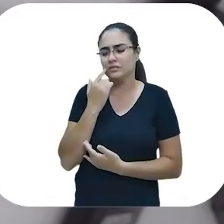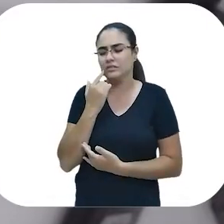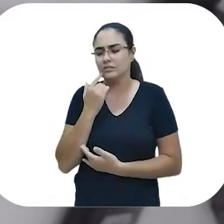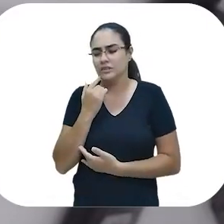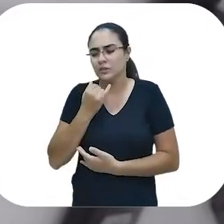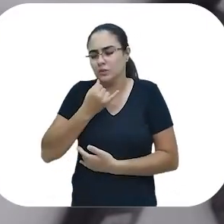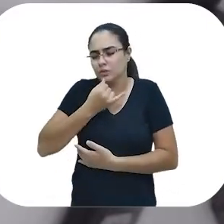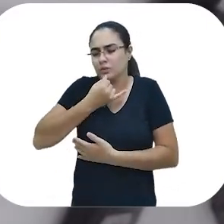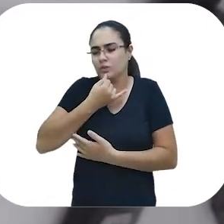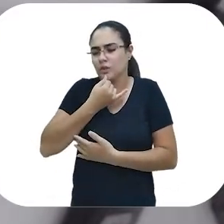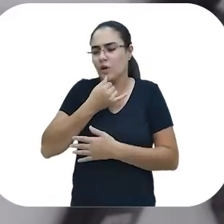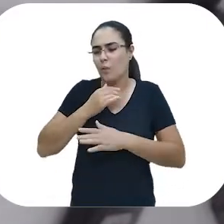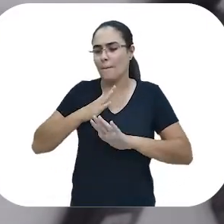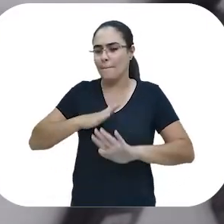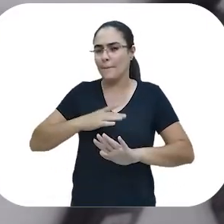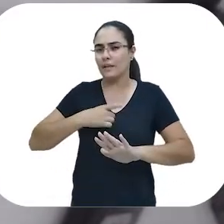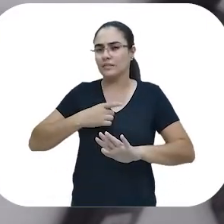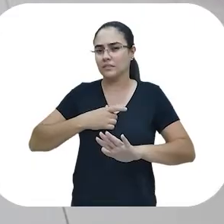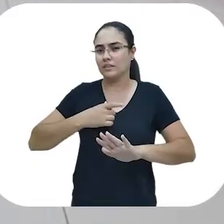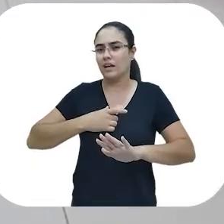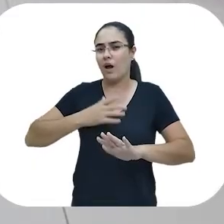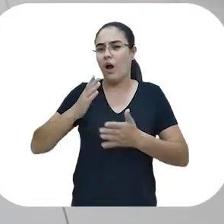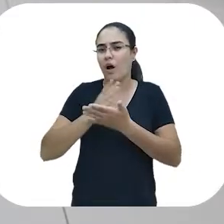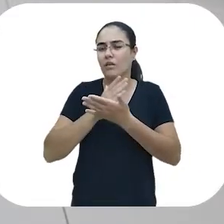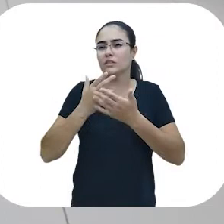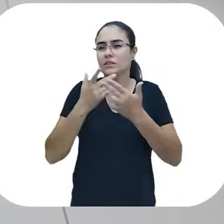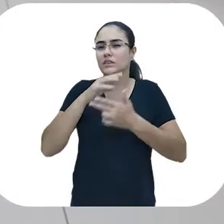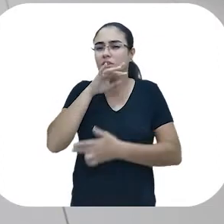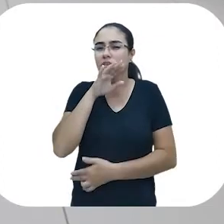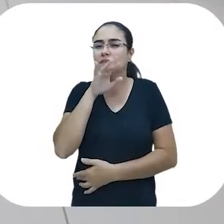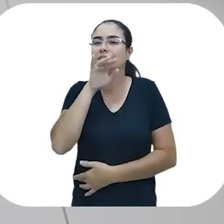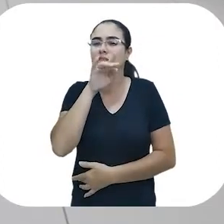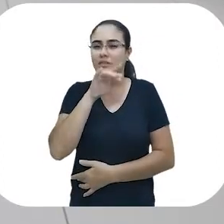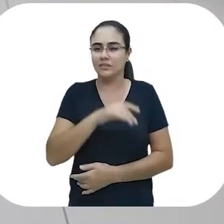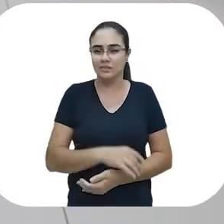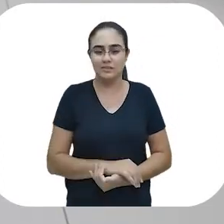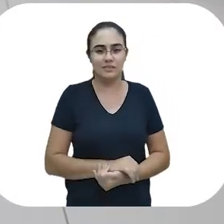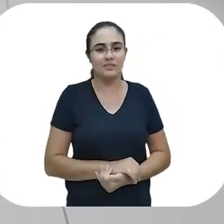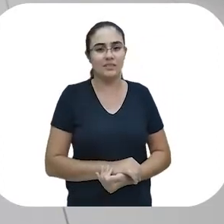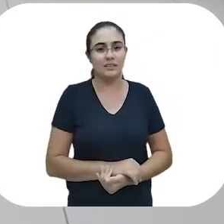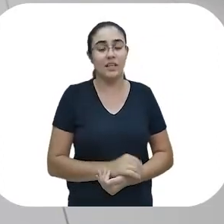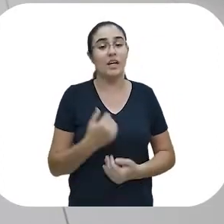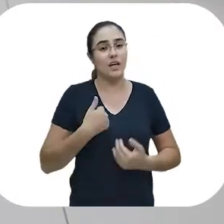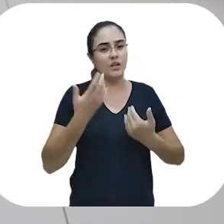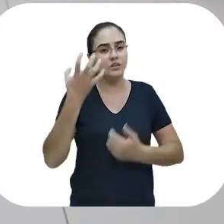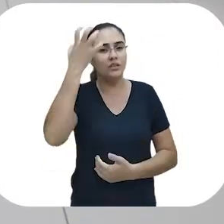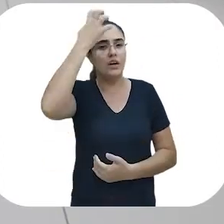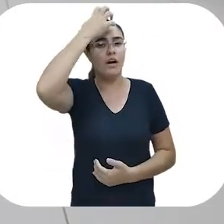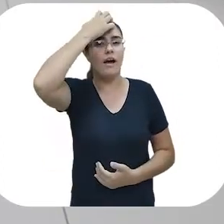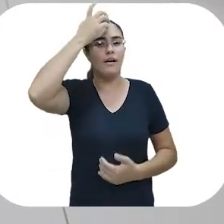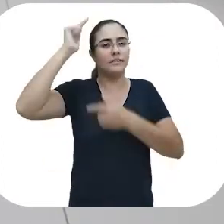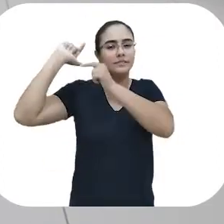língua ferina e afiada. Sou rainha raiz que não se